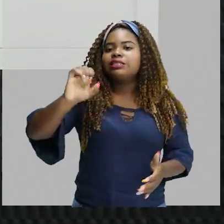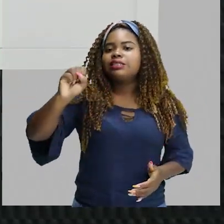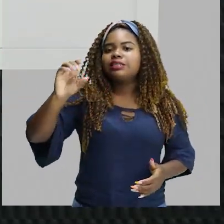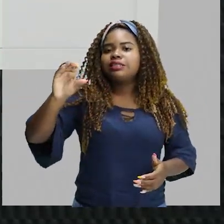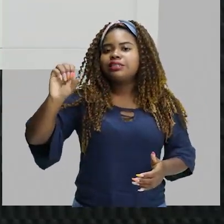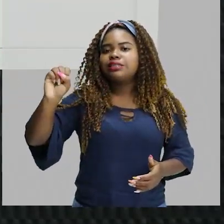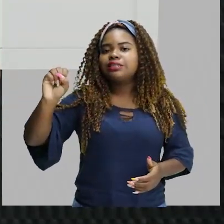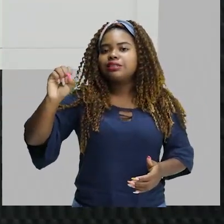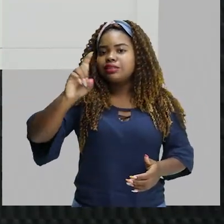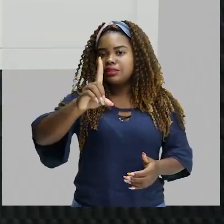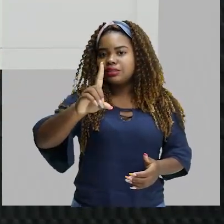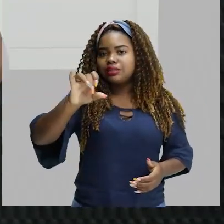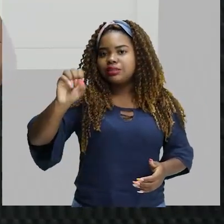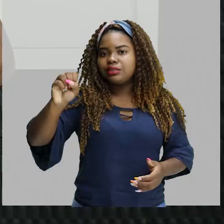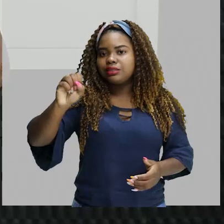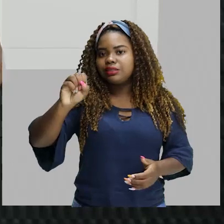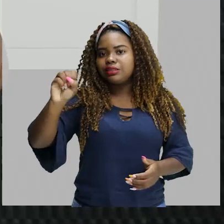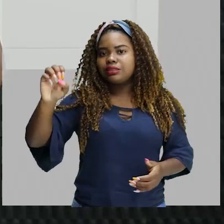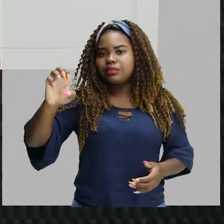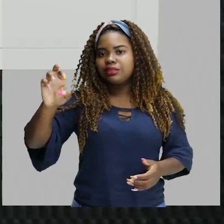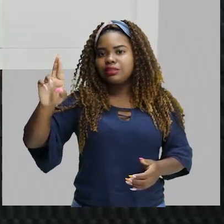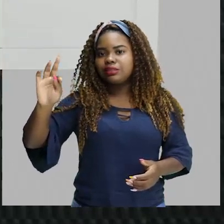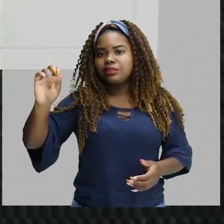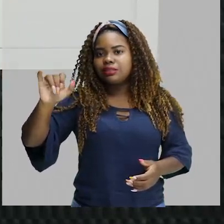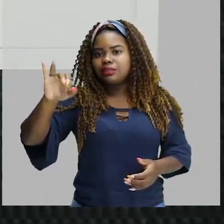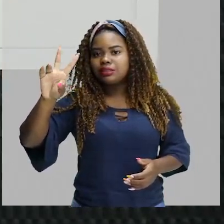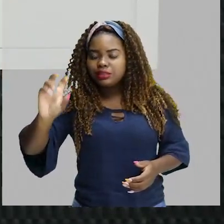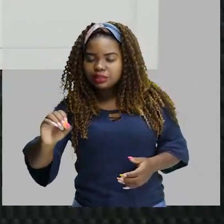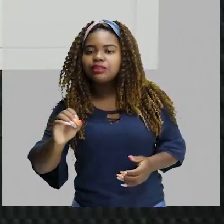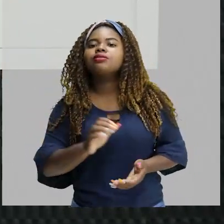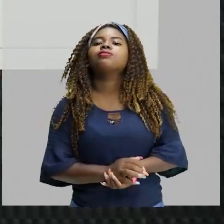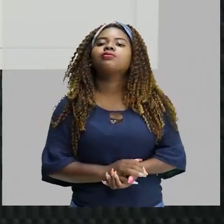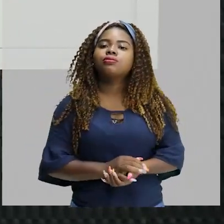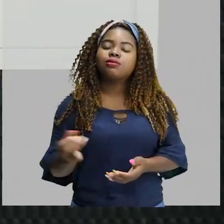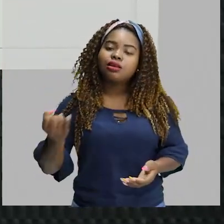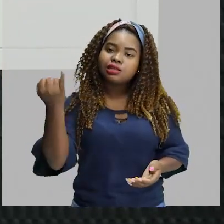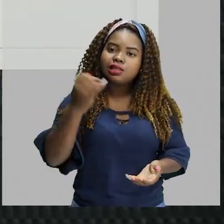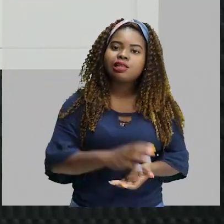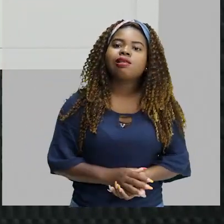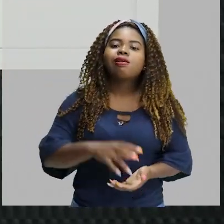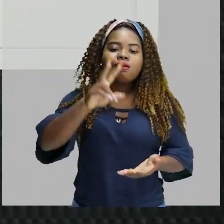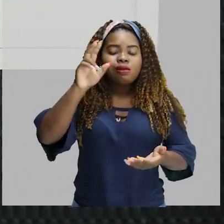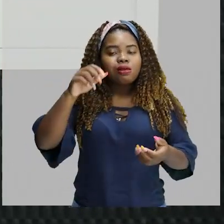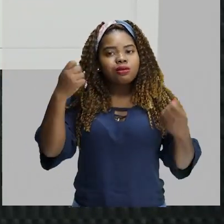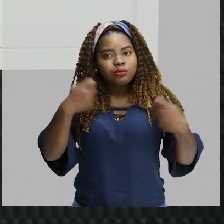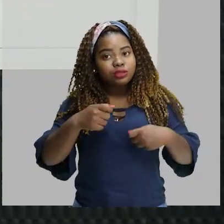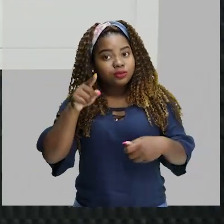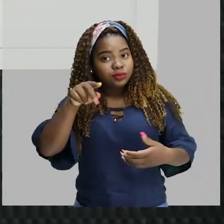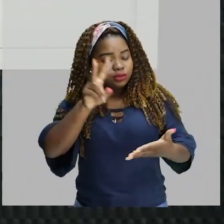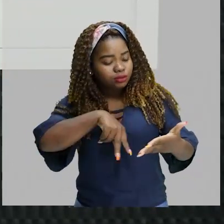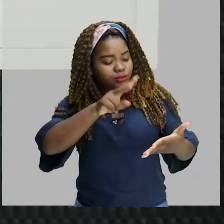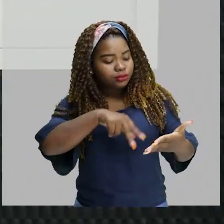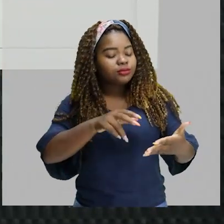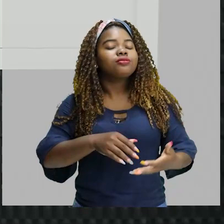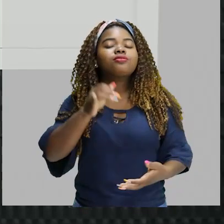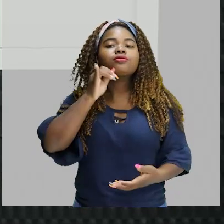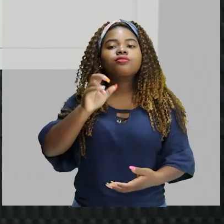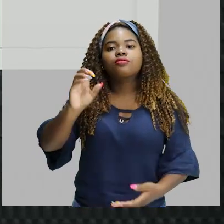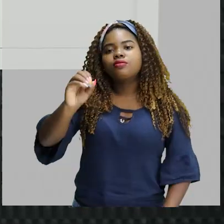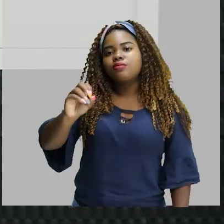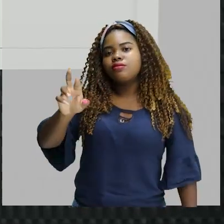mais indicada para isso. Então eu sugiro que você leia, por exemplo, o Organon, tá? Esta argumentação ela vai